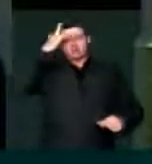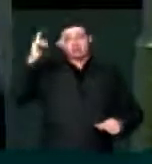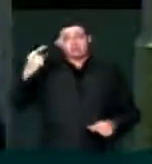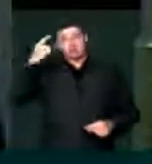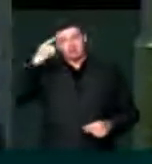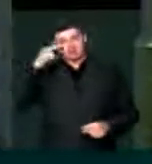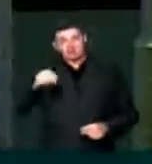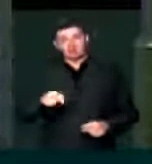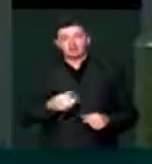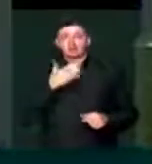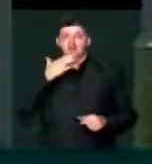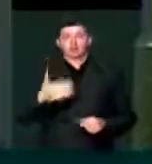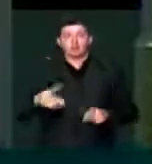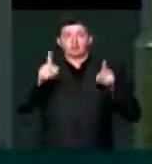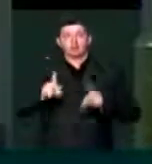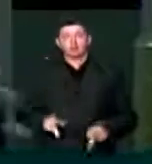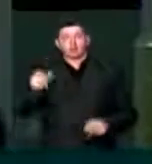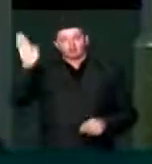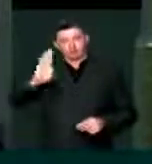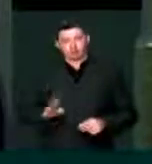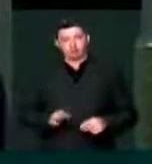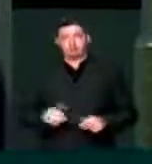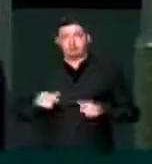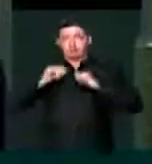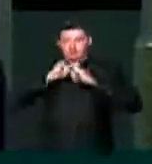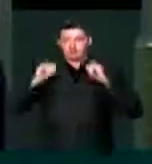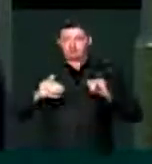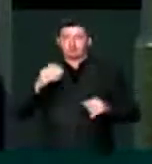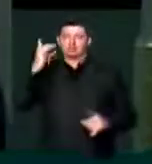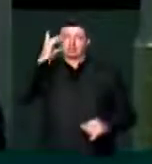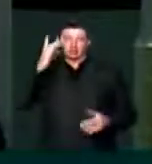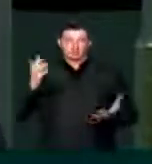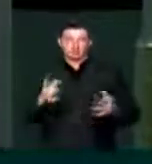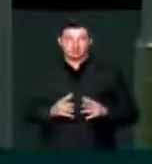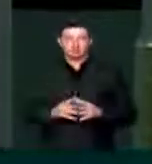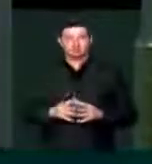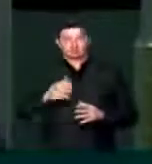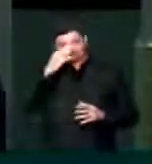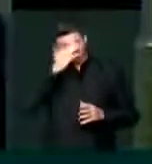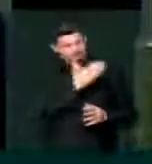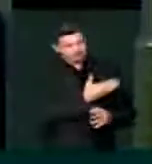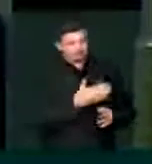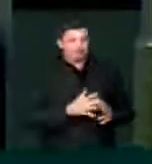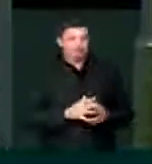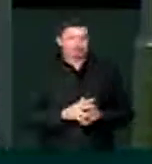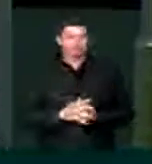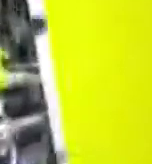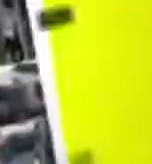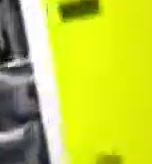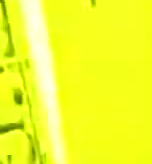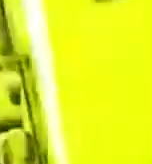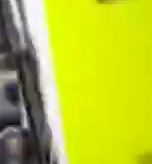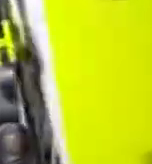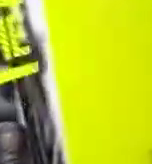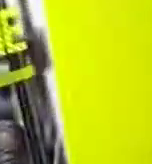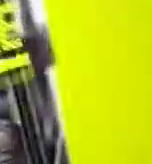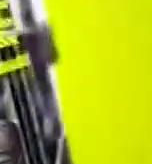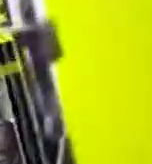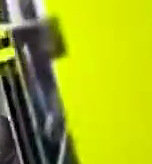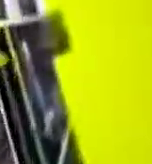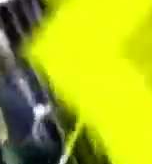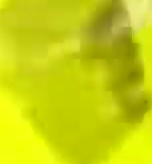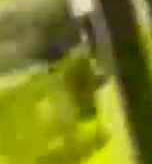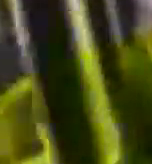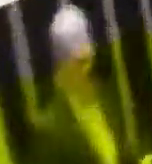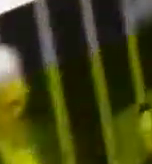esses pensamentos libertários do povo brasileiro na campanha da nossa presidenta Dilma. Muito obrigado, senhor presidente. Que não que